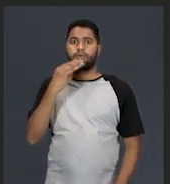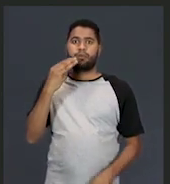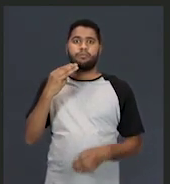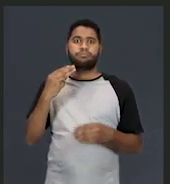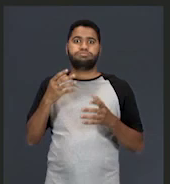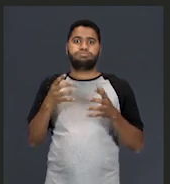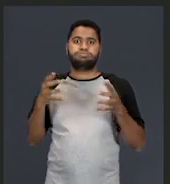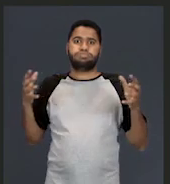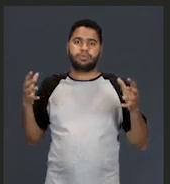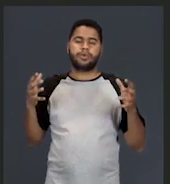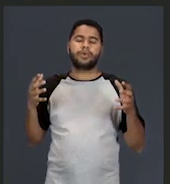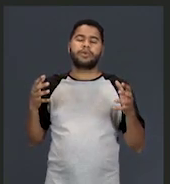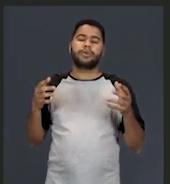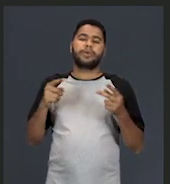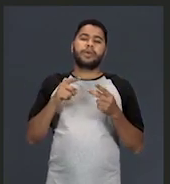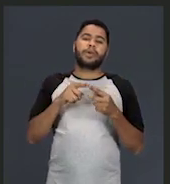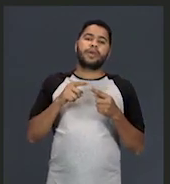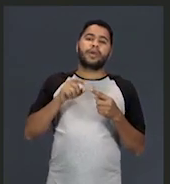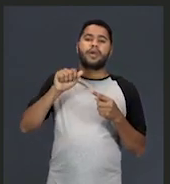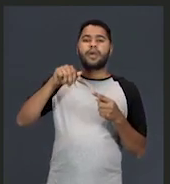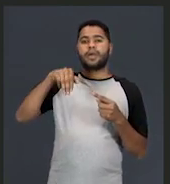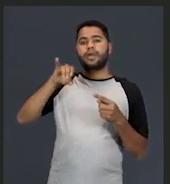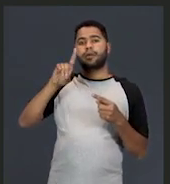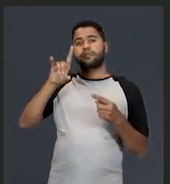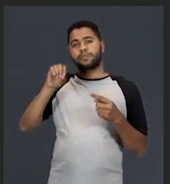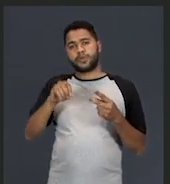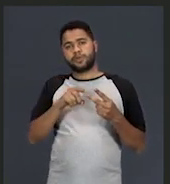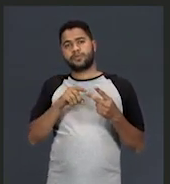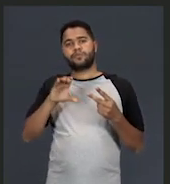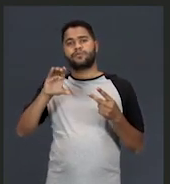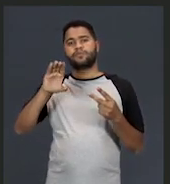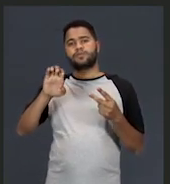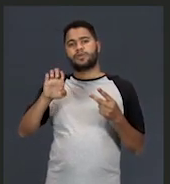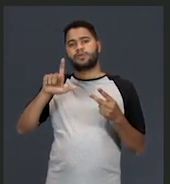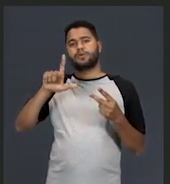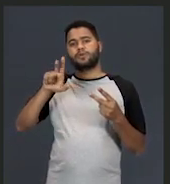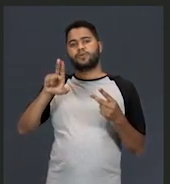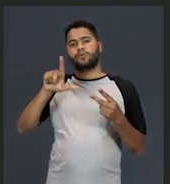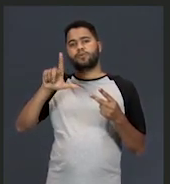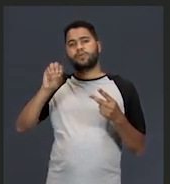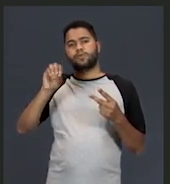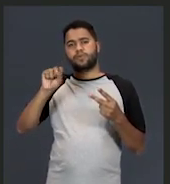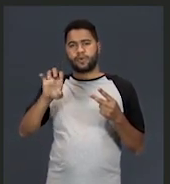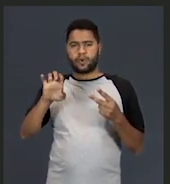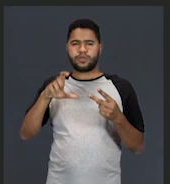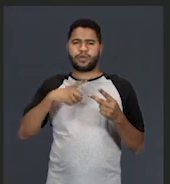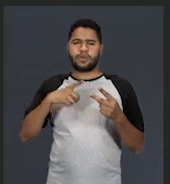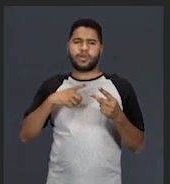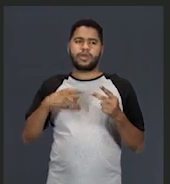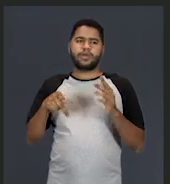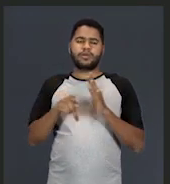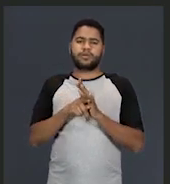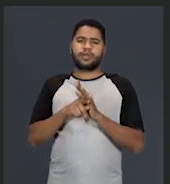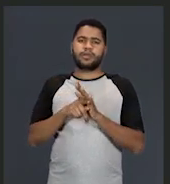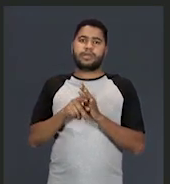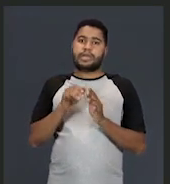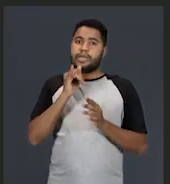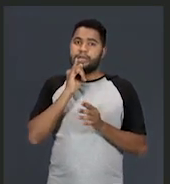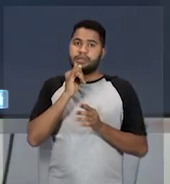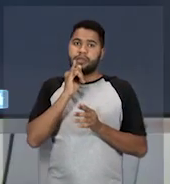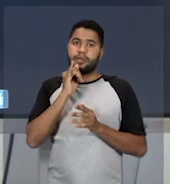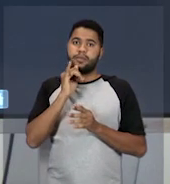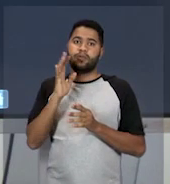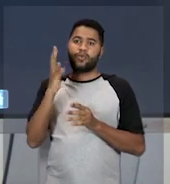amido e a celulose, né? A celulose tem lá na folha, né? O boi come